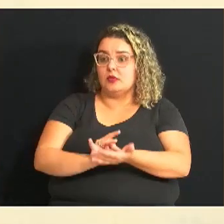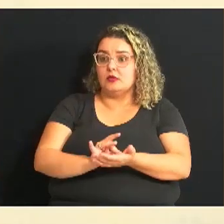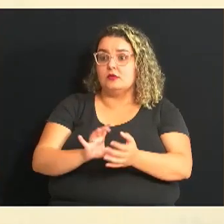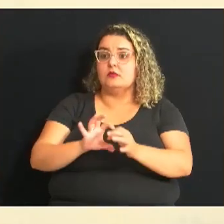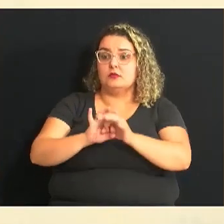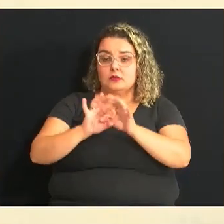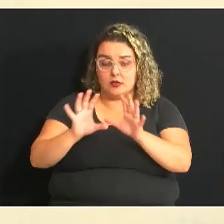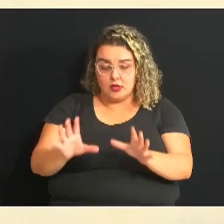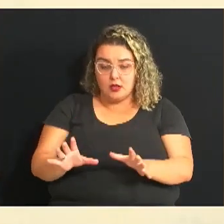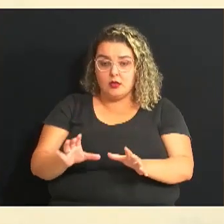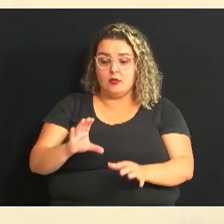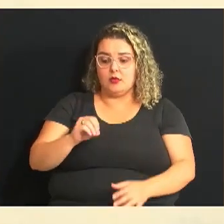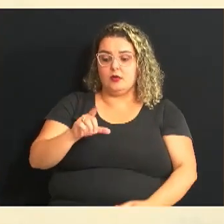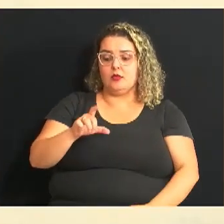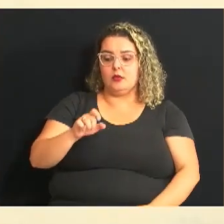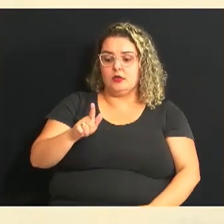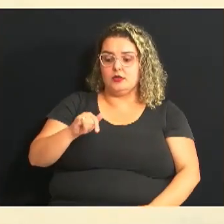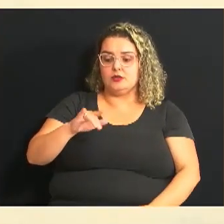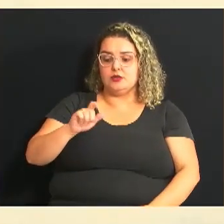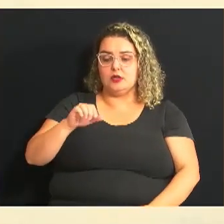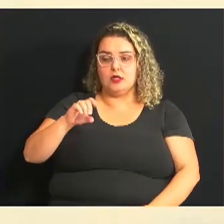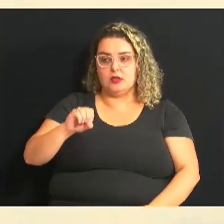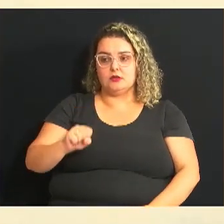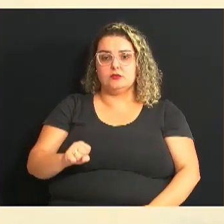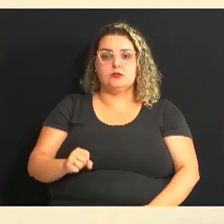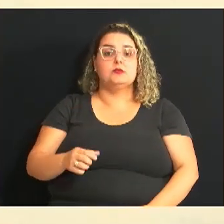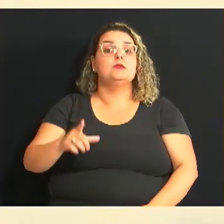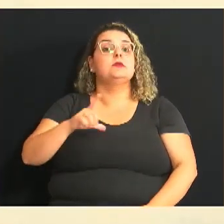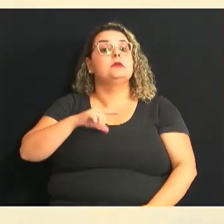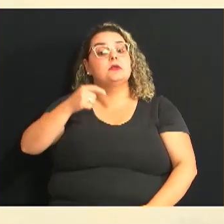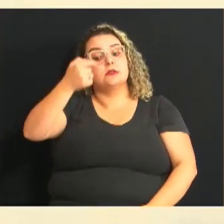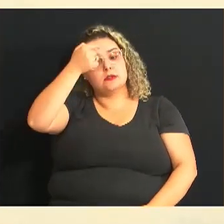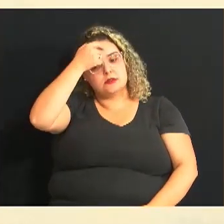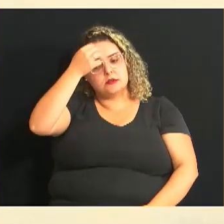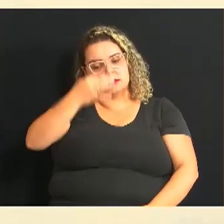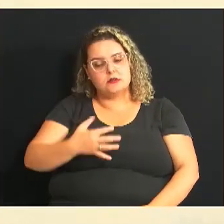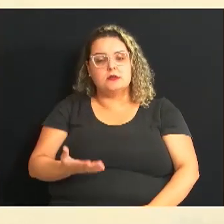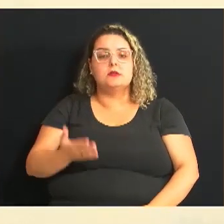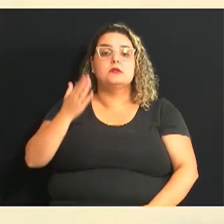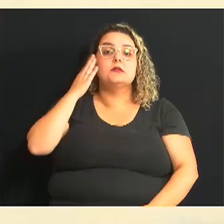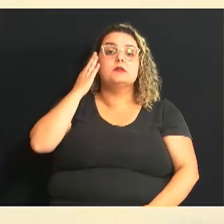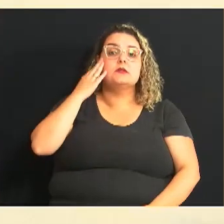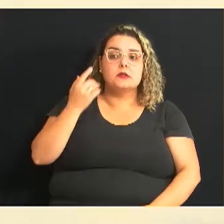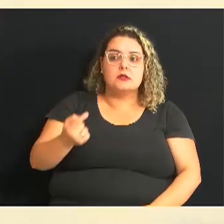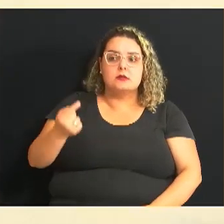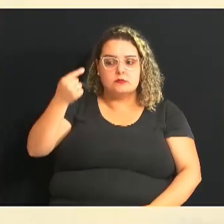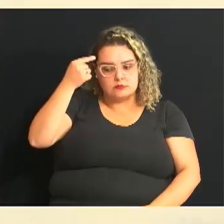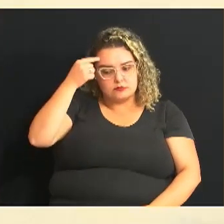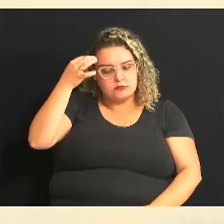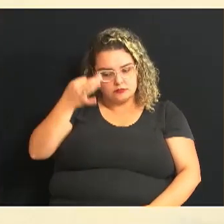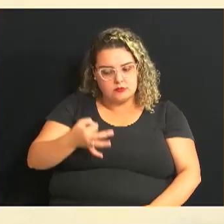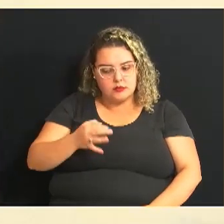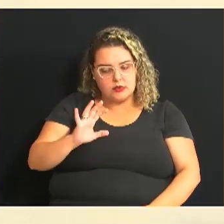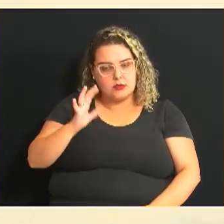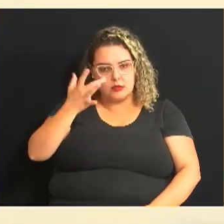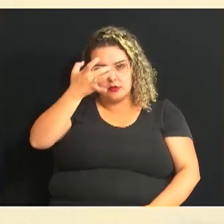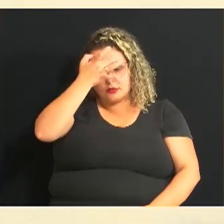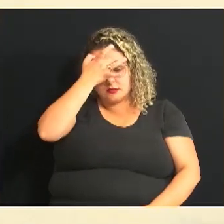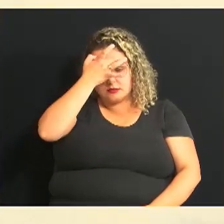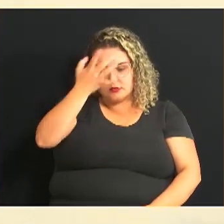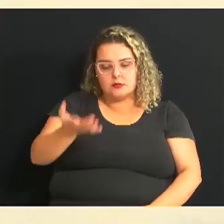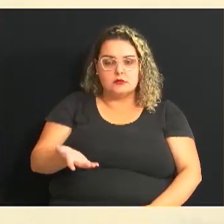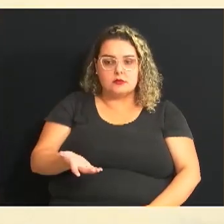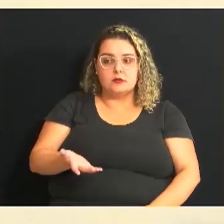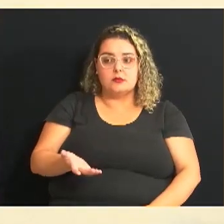pelos colegiados, os colegiados possuem ciência disso e sabem que isso está ocorrendo. E então,